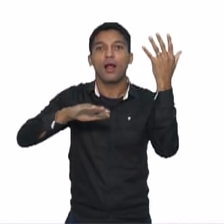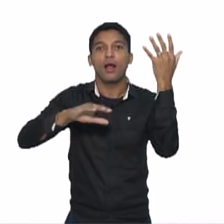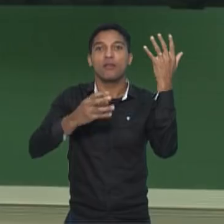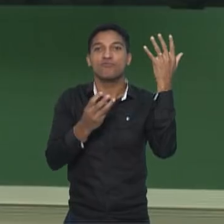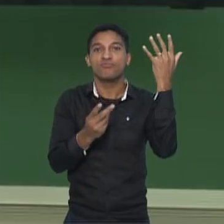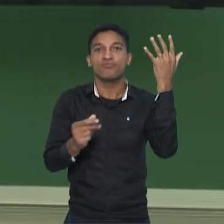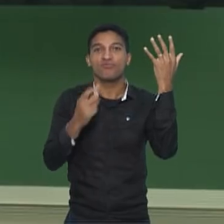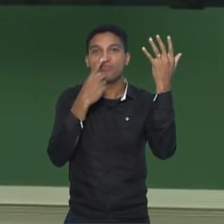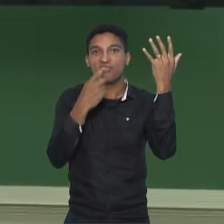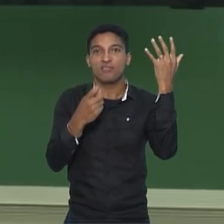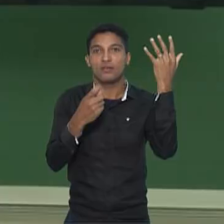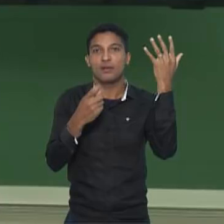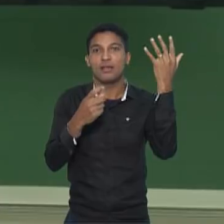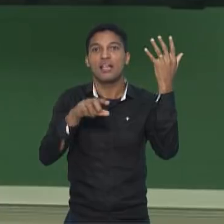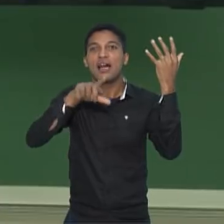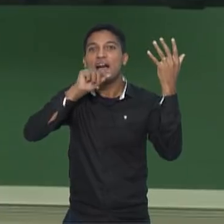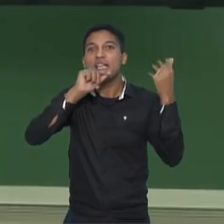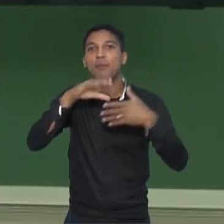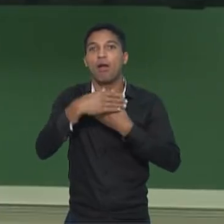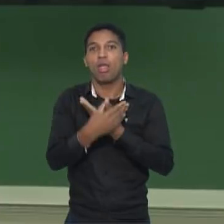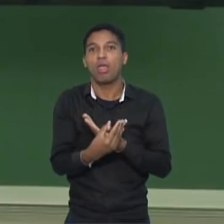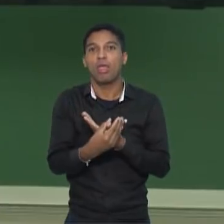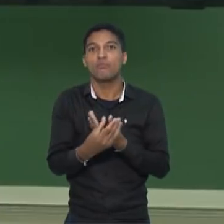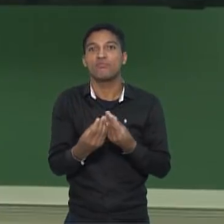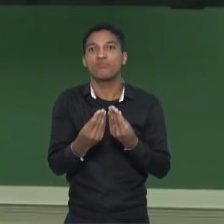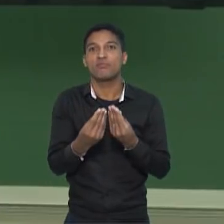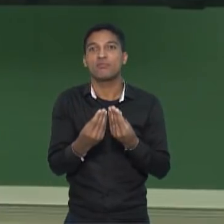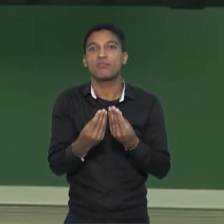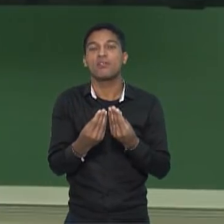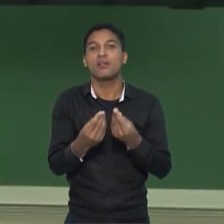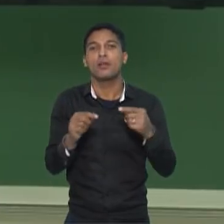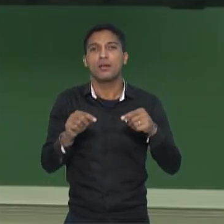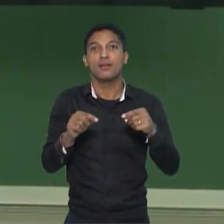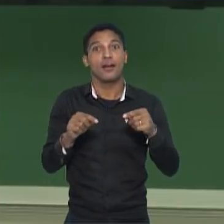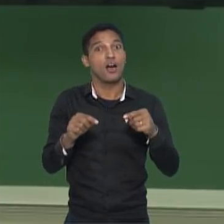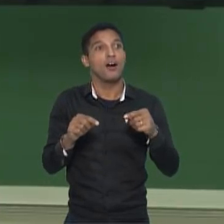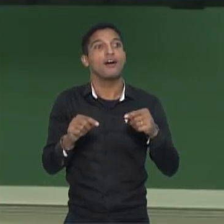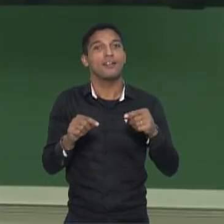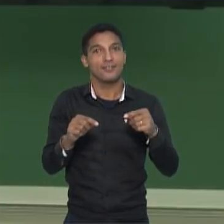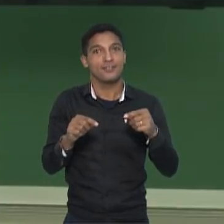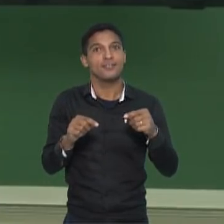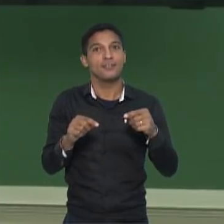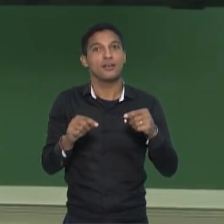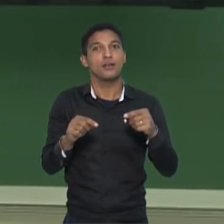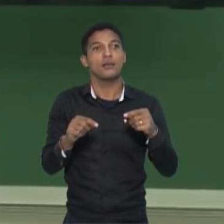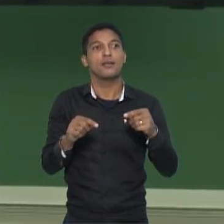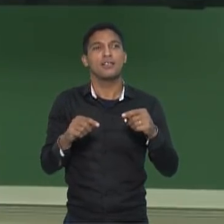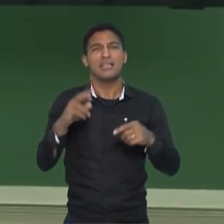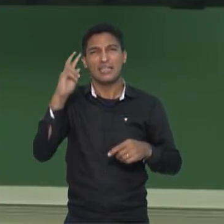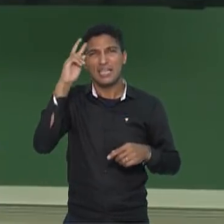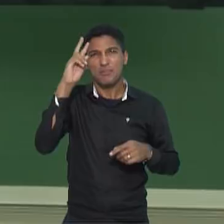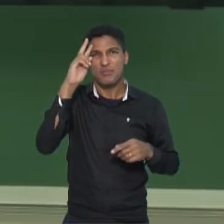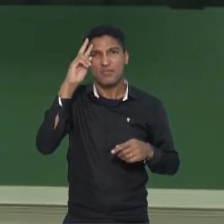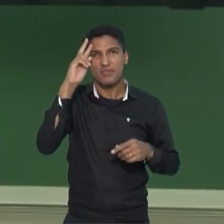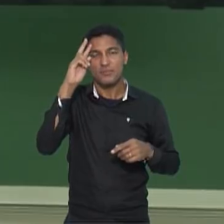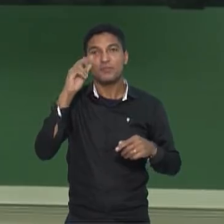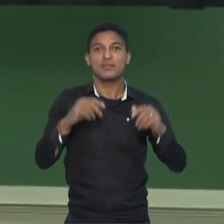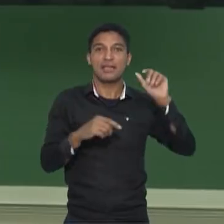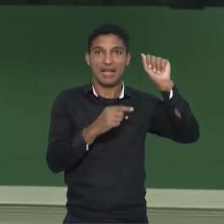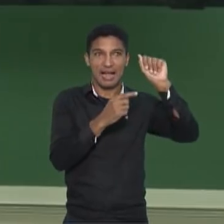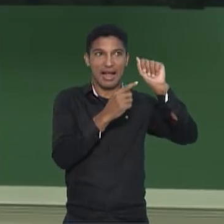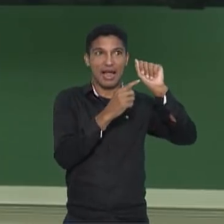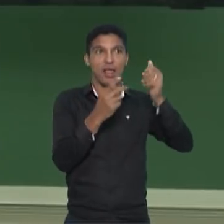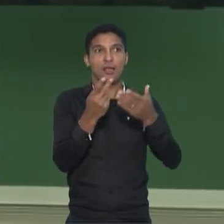bem. Por que a letra A, calcário, está errado? Lembra que calcário era um solo pobre, seco em nutrientes e